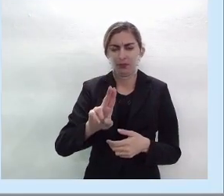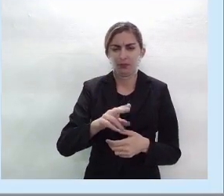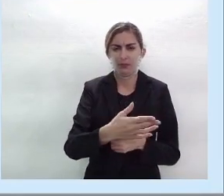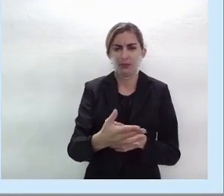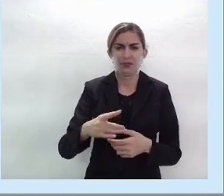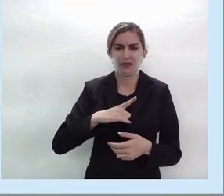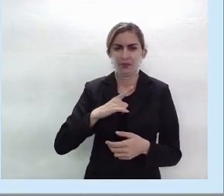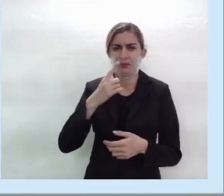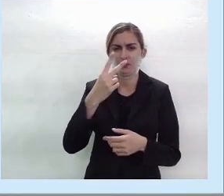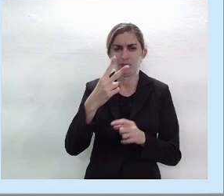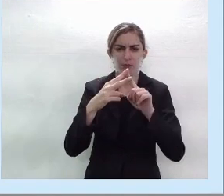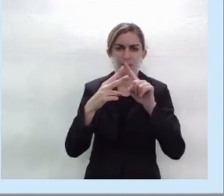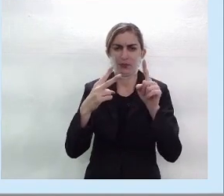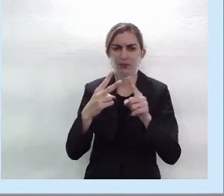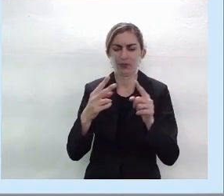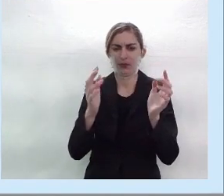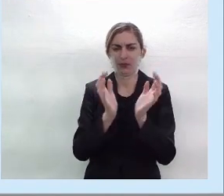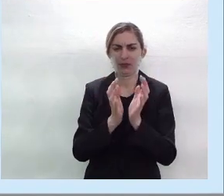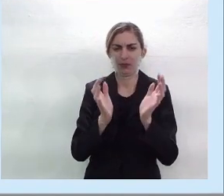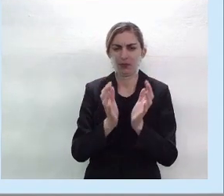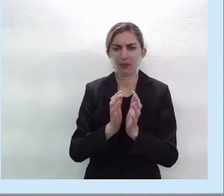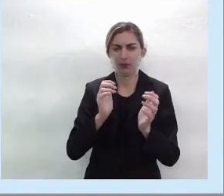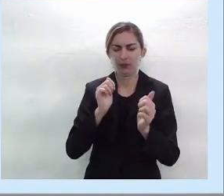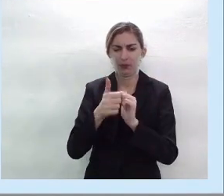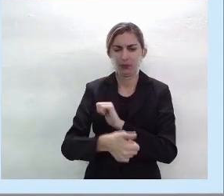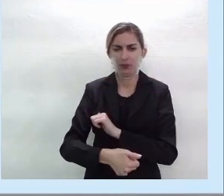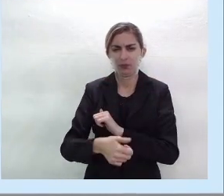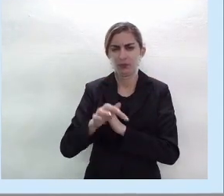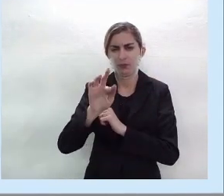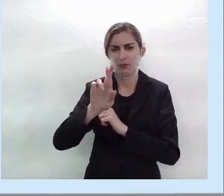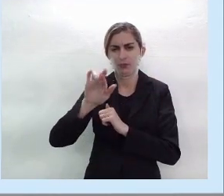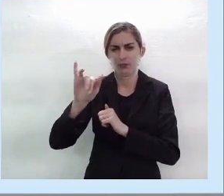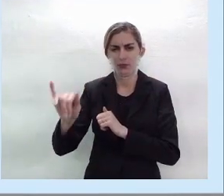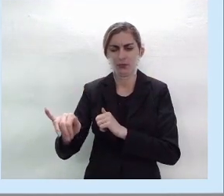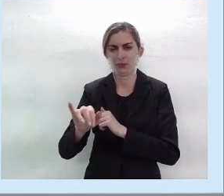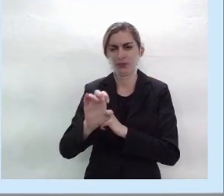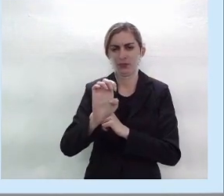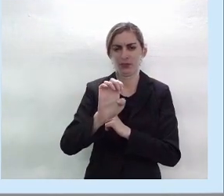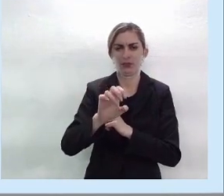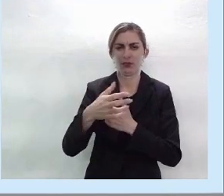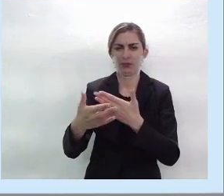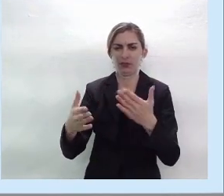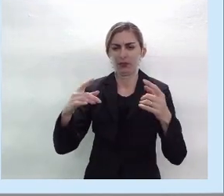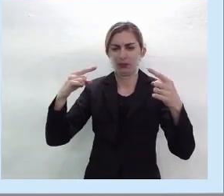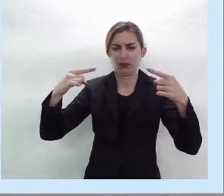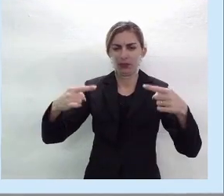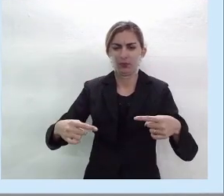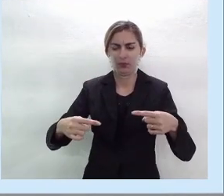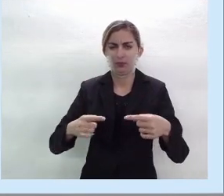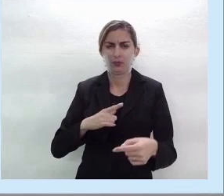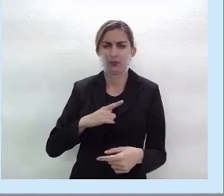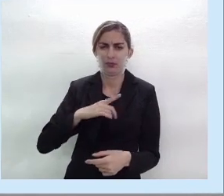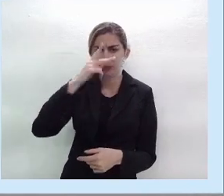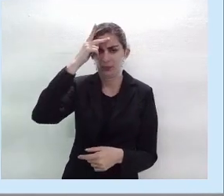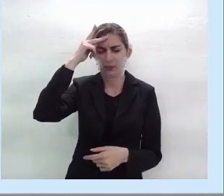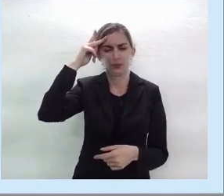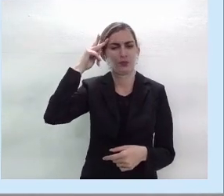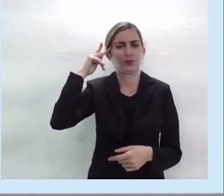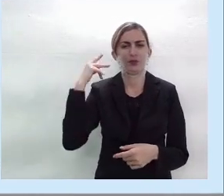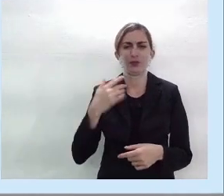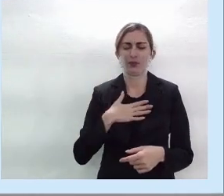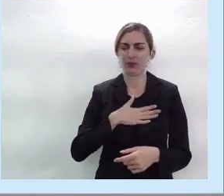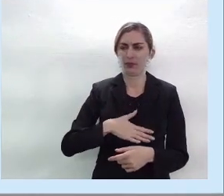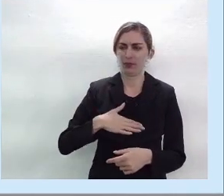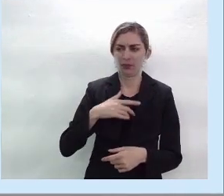rapel stopwatch, existem mais 2 categorias, né? O stopwatch free e o stopwatch competitivo. Então, tem pessoas